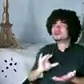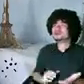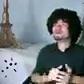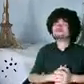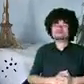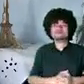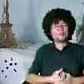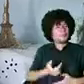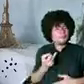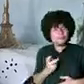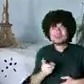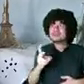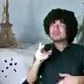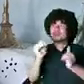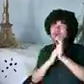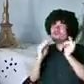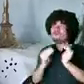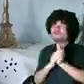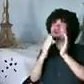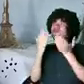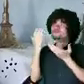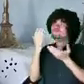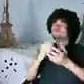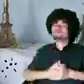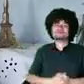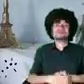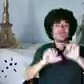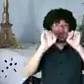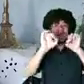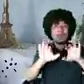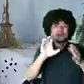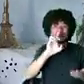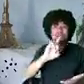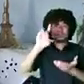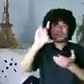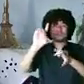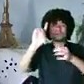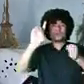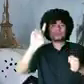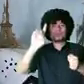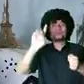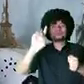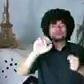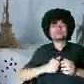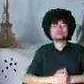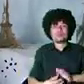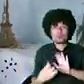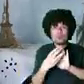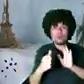Senhor Jesus Cristo, para sempre seja louvado. Abençoe-vos o Deus Todo-Poderoso,